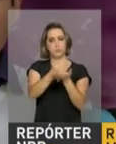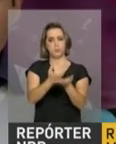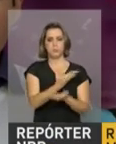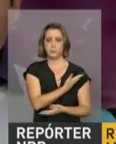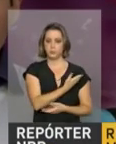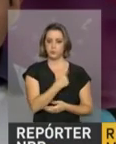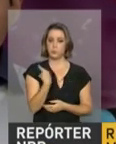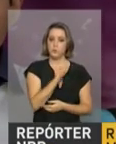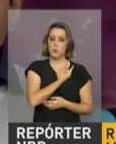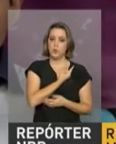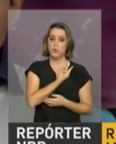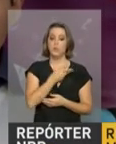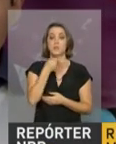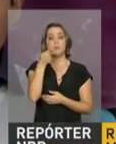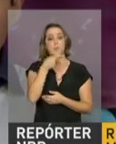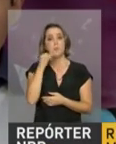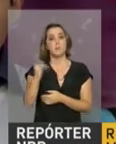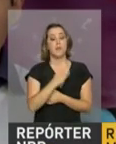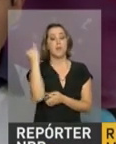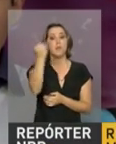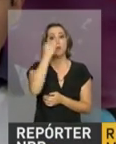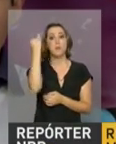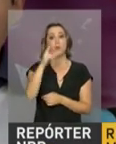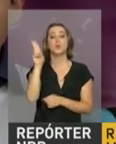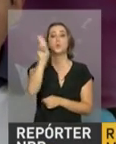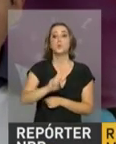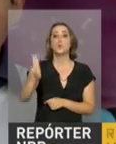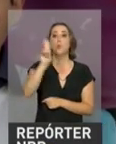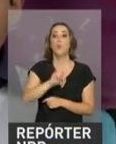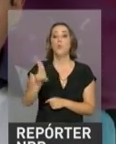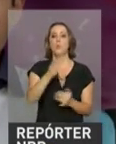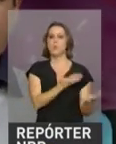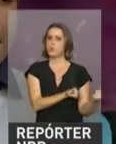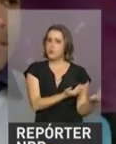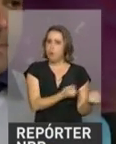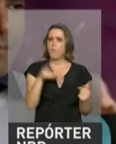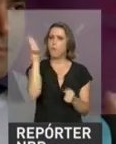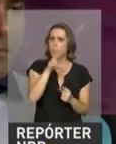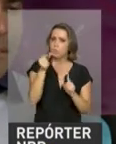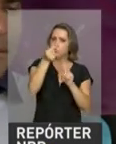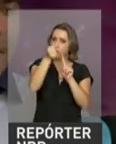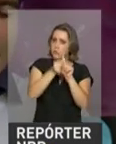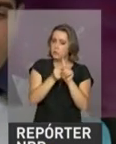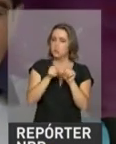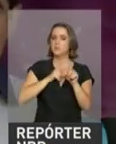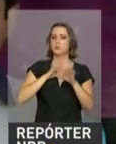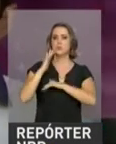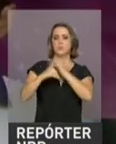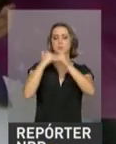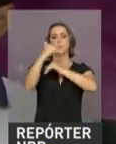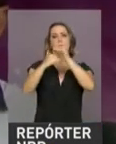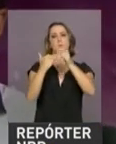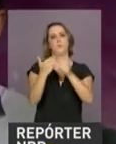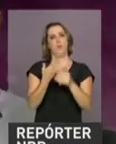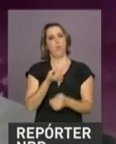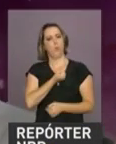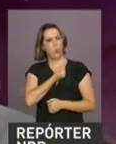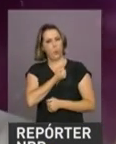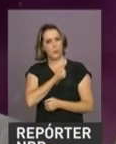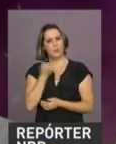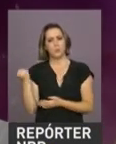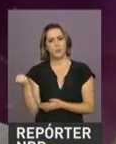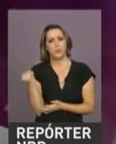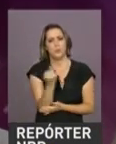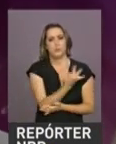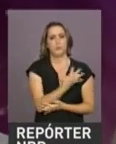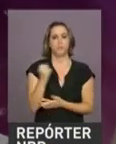fazemos um apelo para que usem a camisinha. Nós temos um crescimento muito grande de